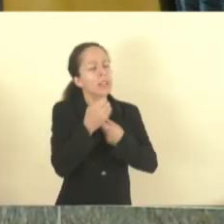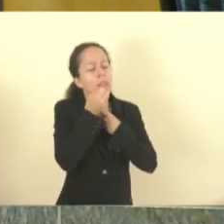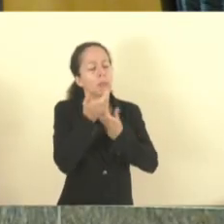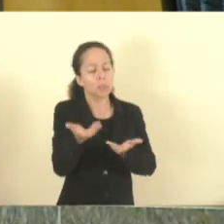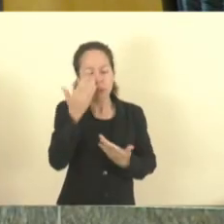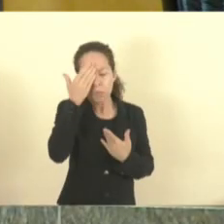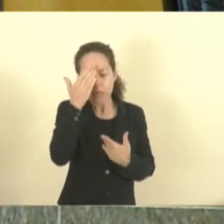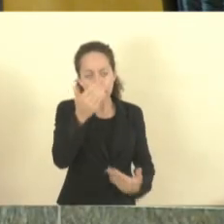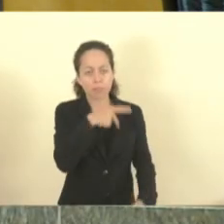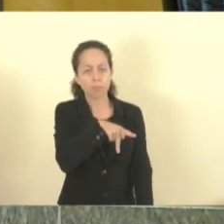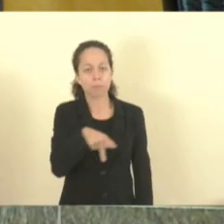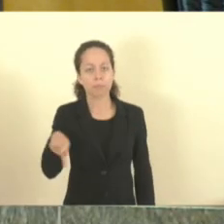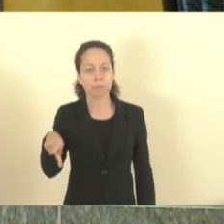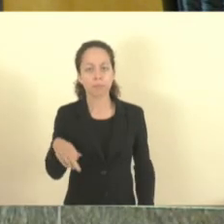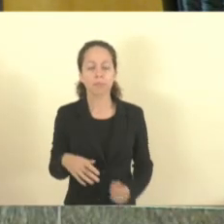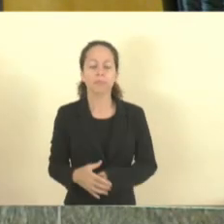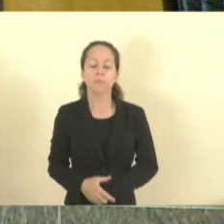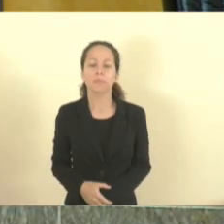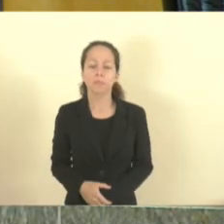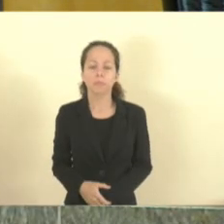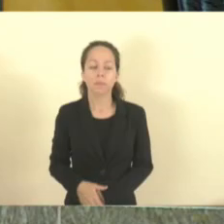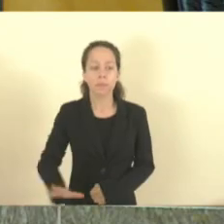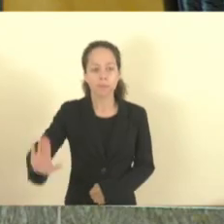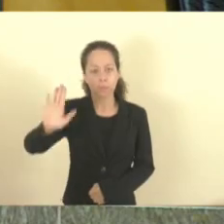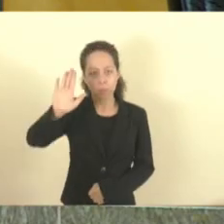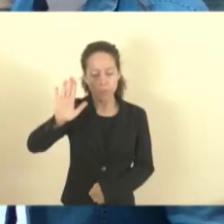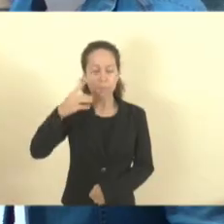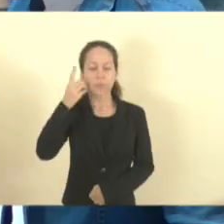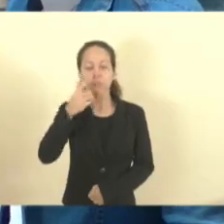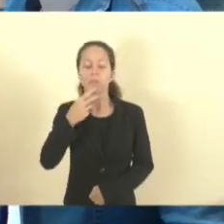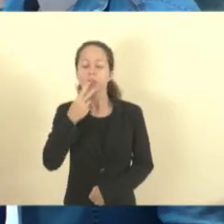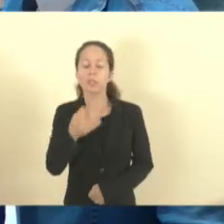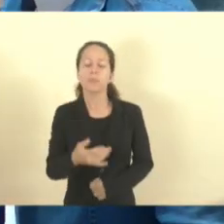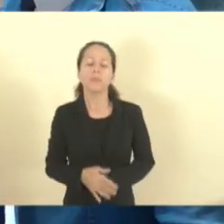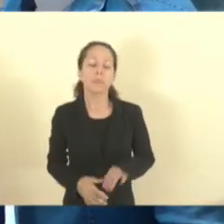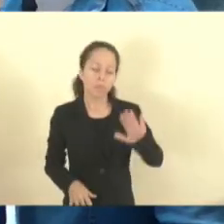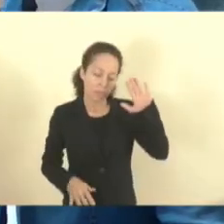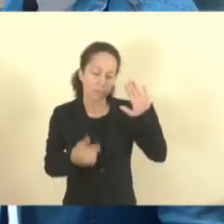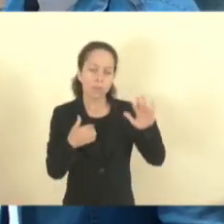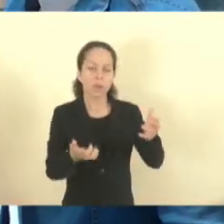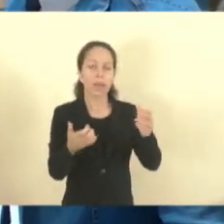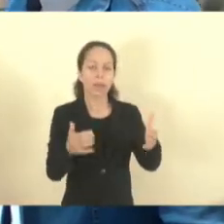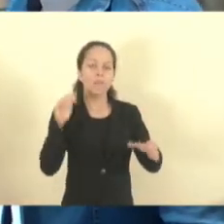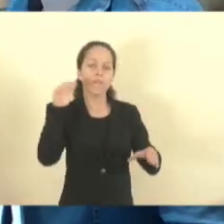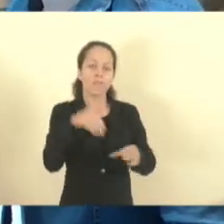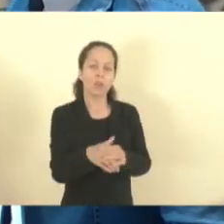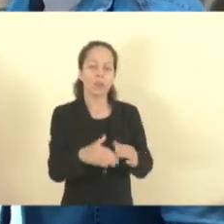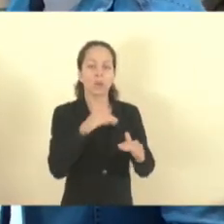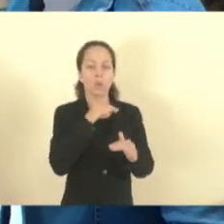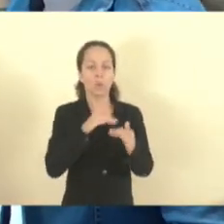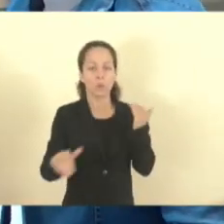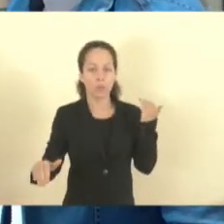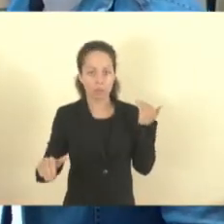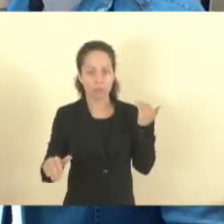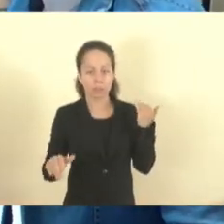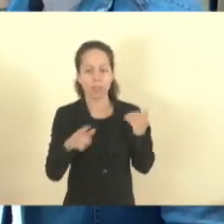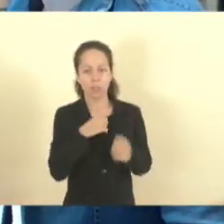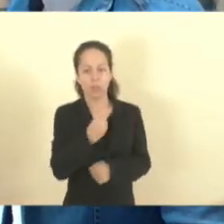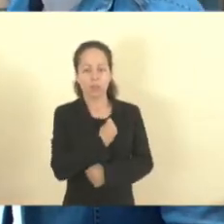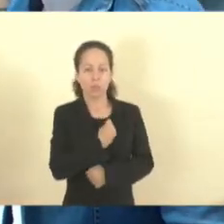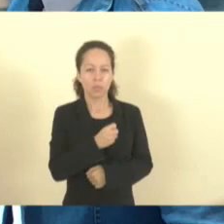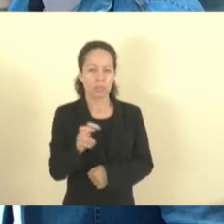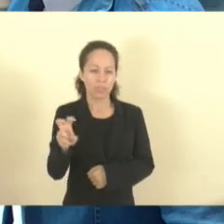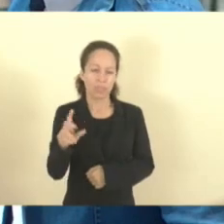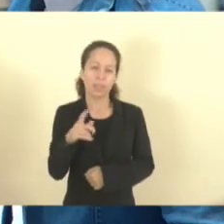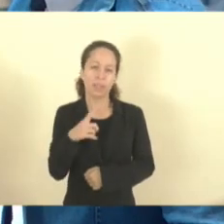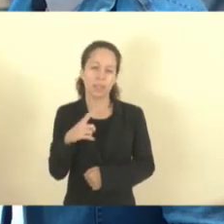Presidente, pela ordem. Pois não, deputado. Eu gostaria de registrar meu voto contrário nesse 5, já que a votação foi